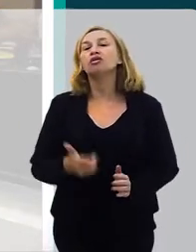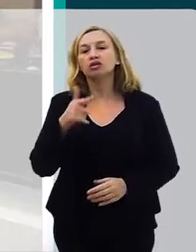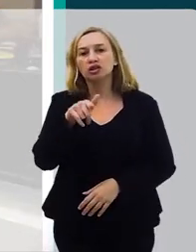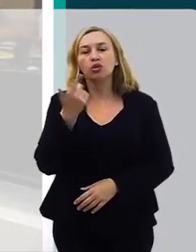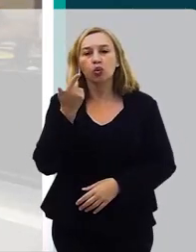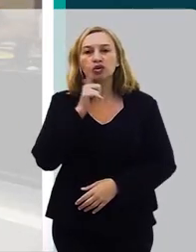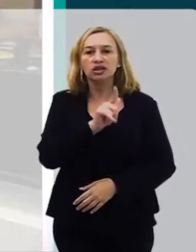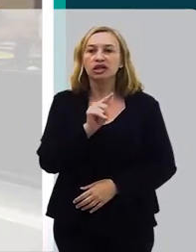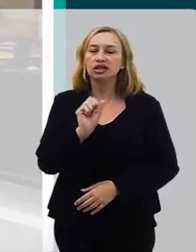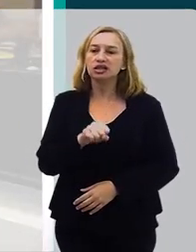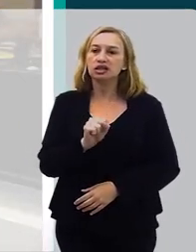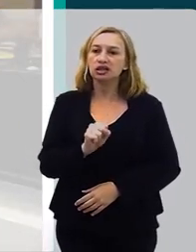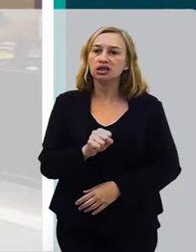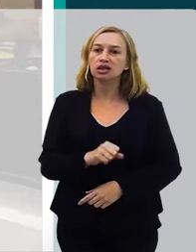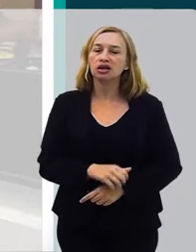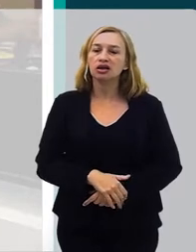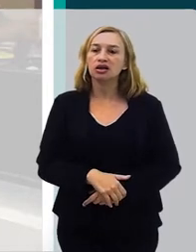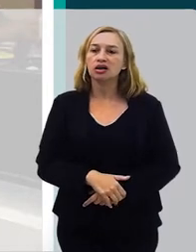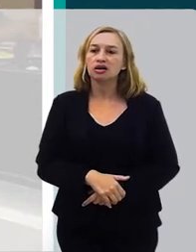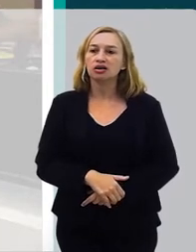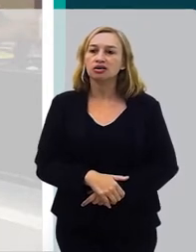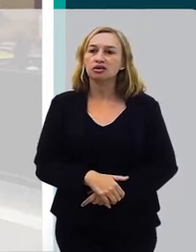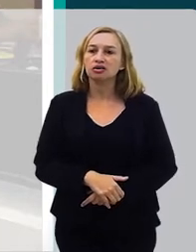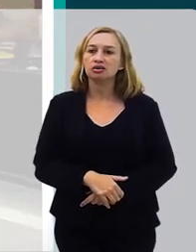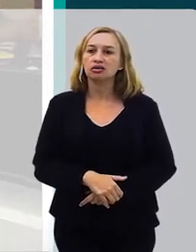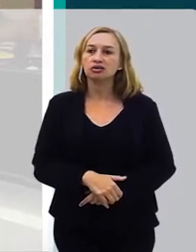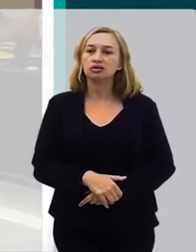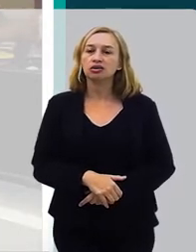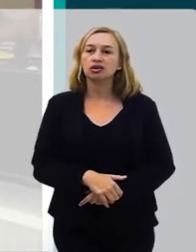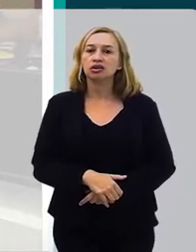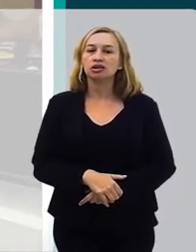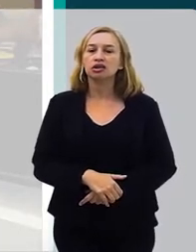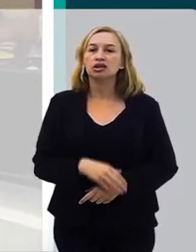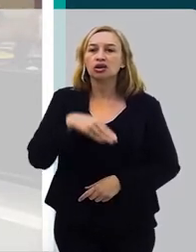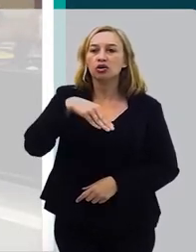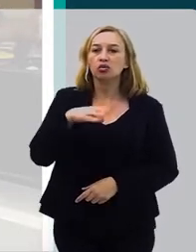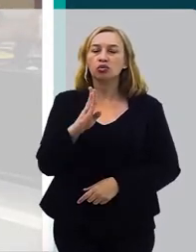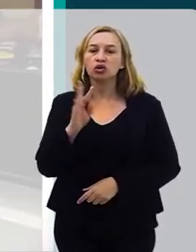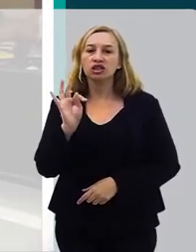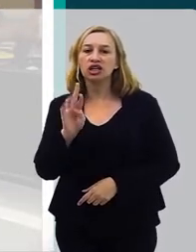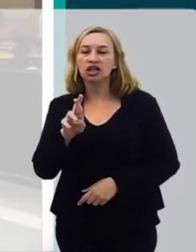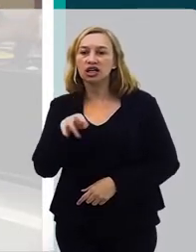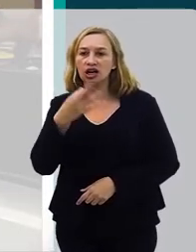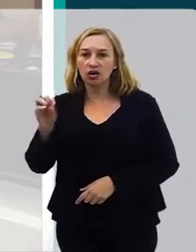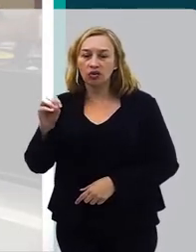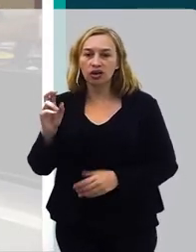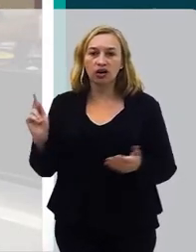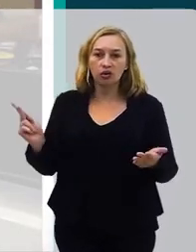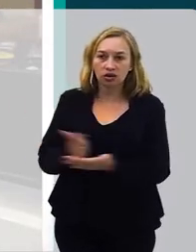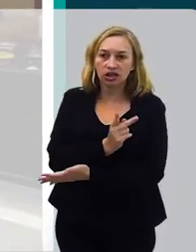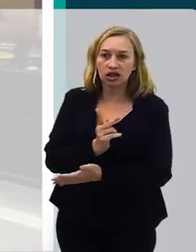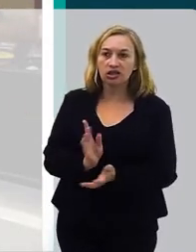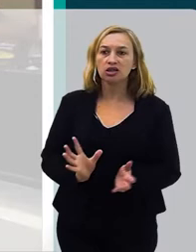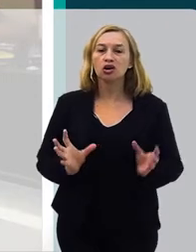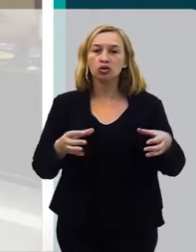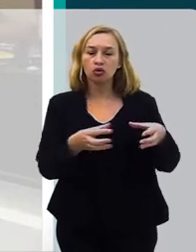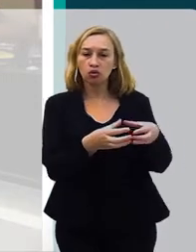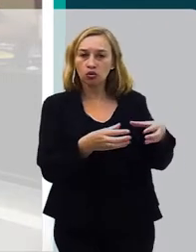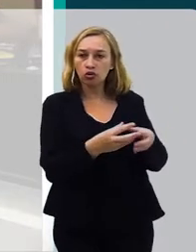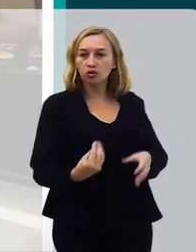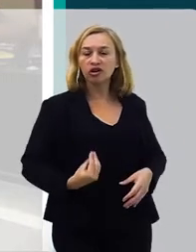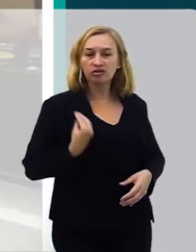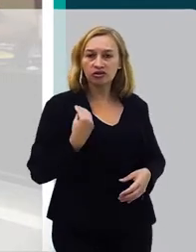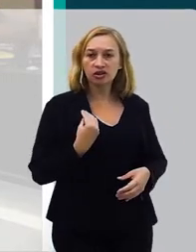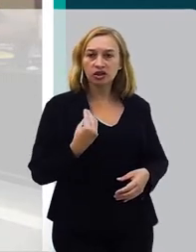você consegue estar nesses mutirões que acontecem, né? Inclusive pela vida,